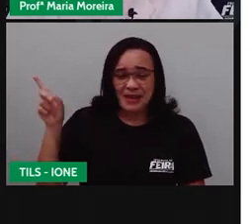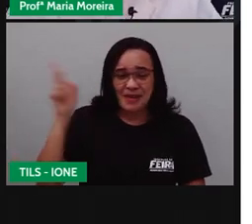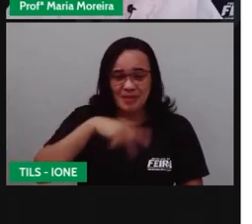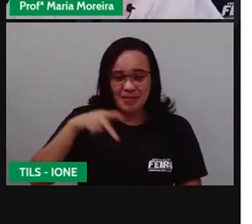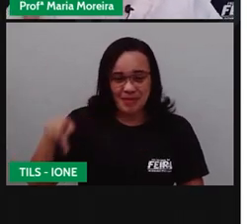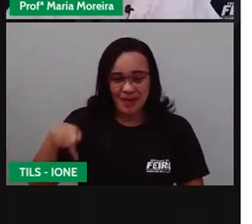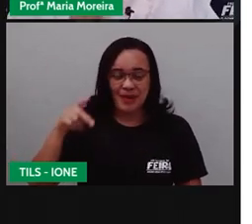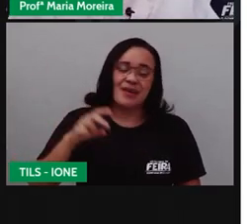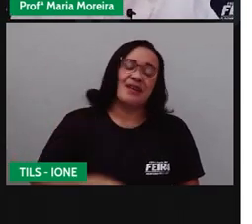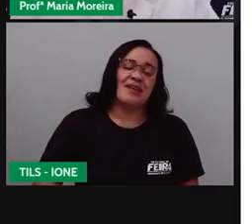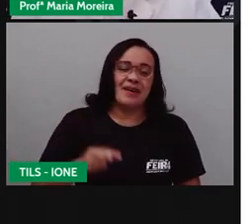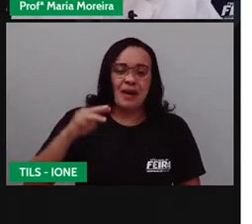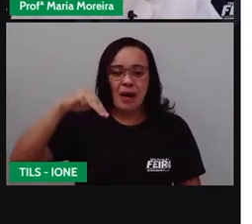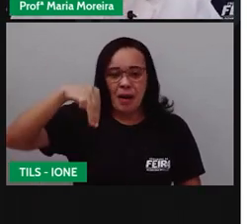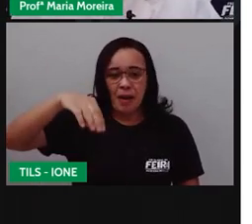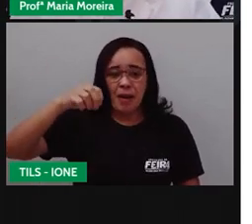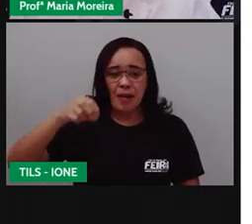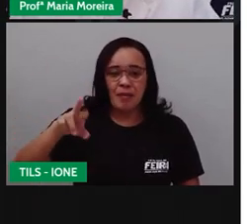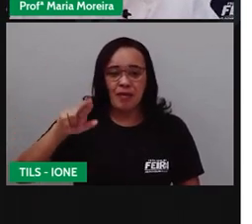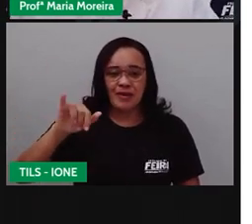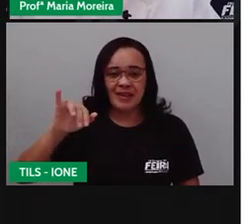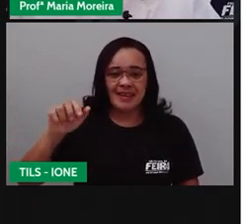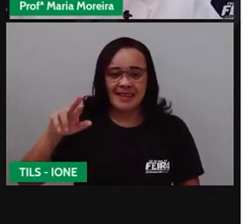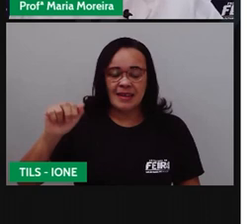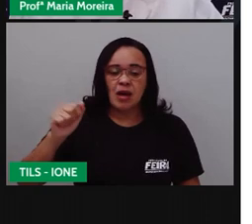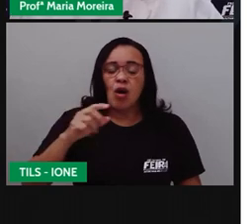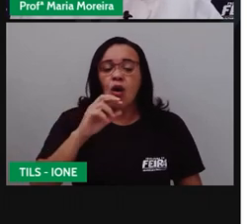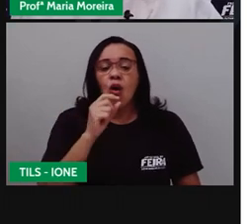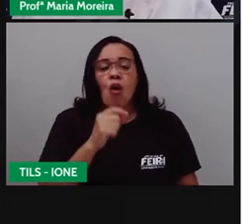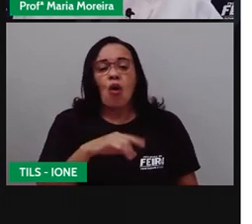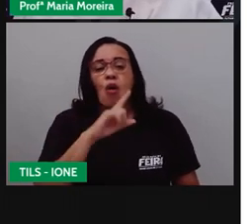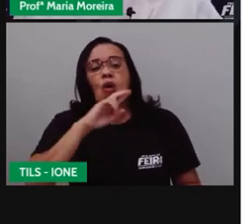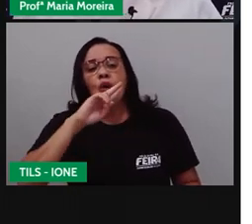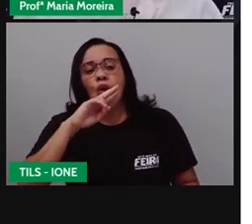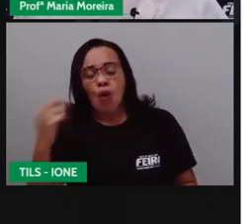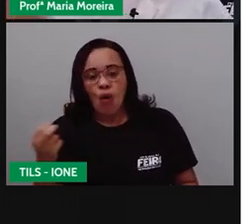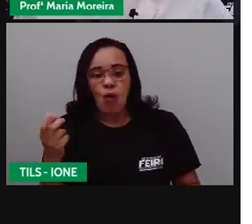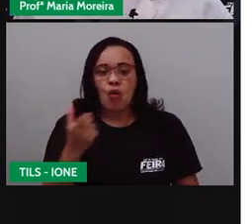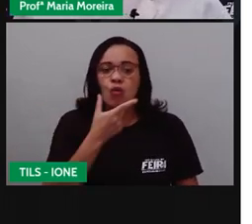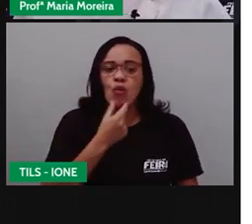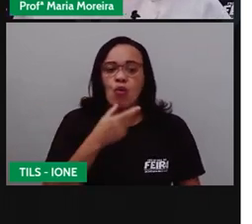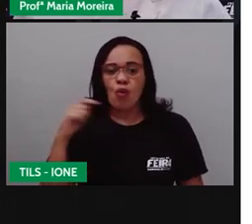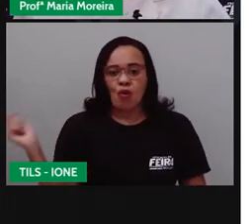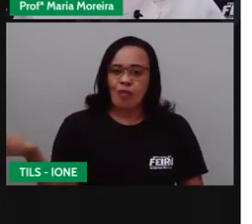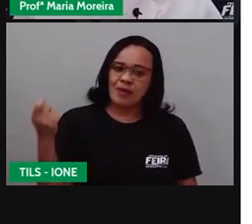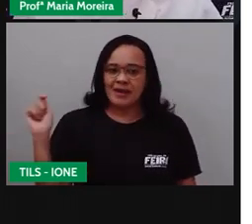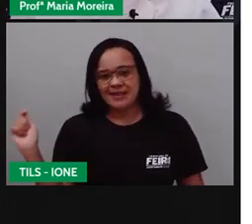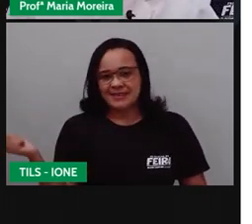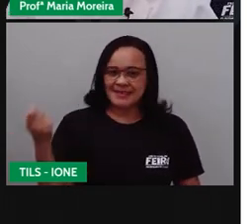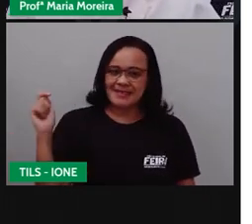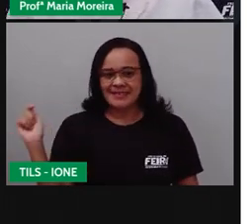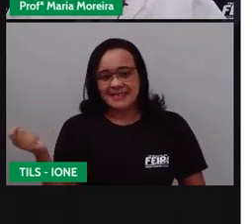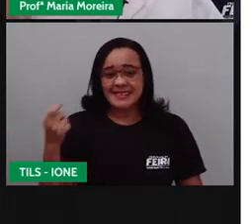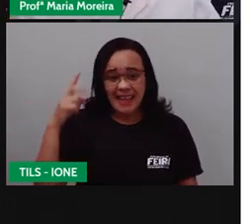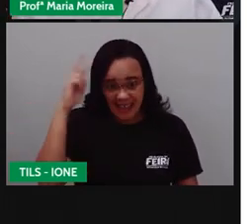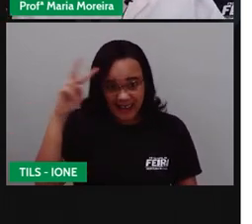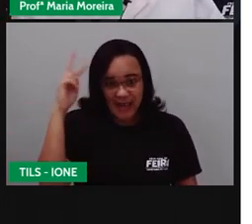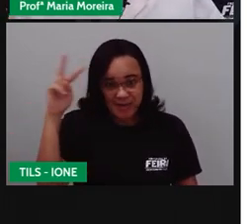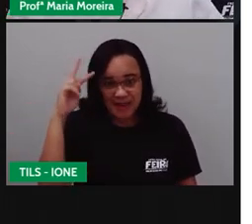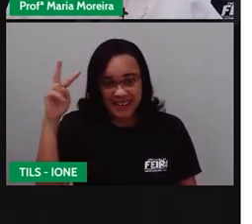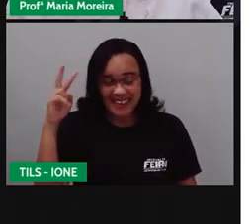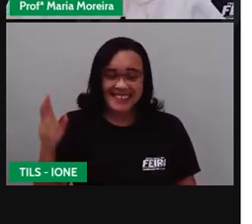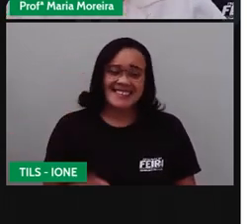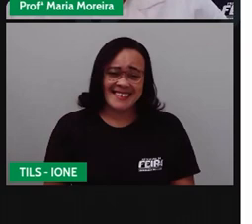Por exemplo, Charlie Chaplin, o gênio do cinema. Santos Dumont, o criador do avião, né?